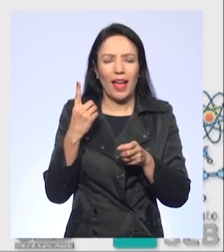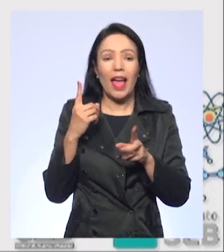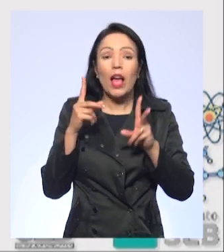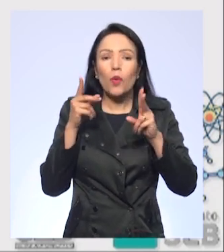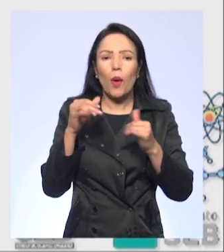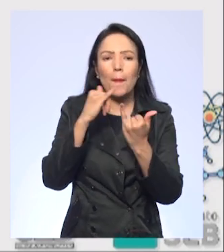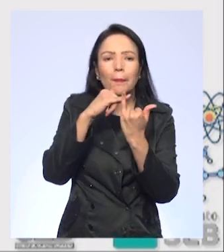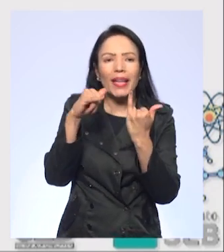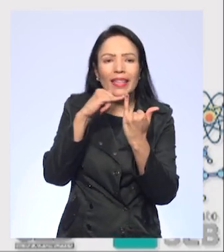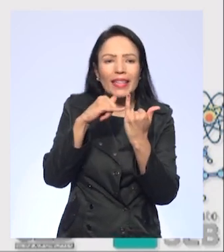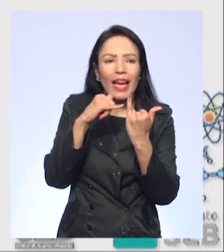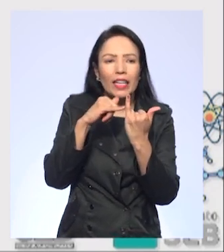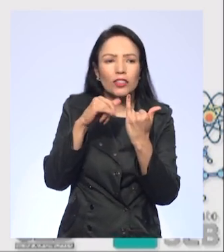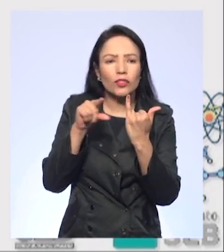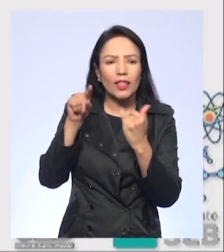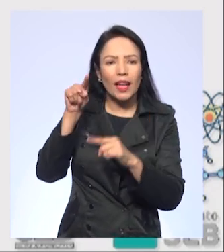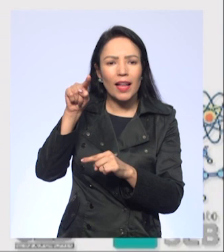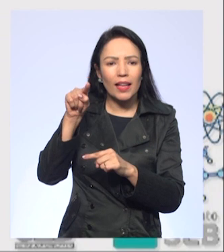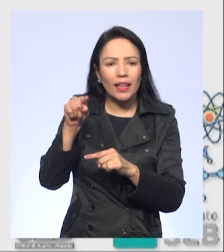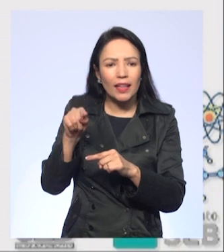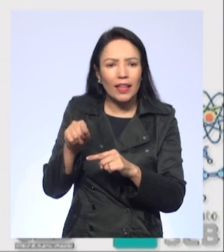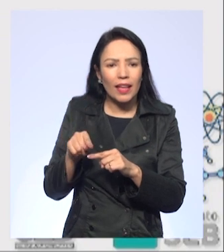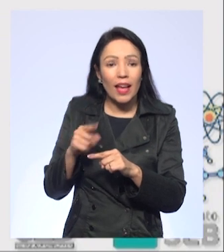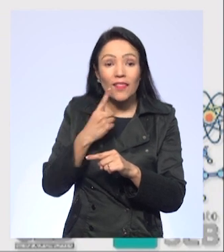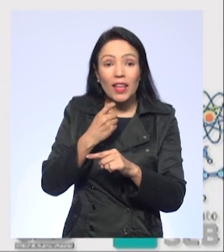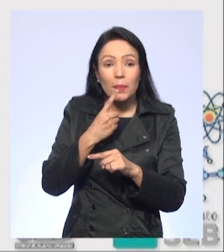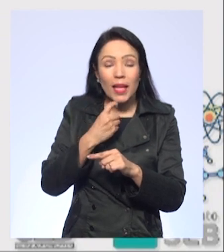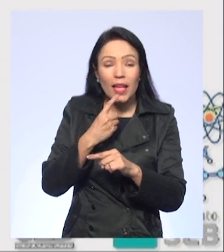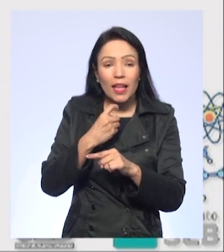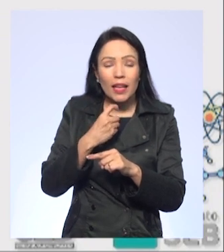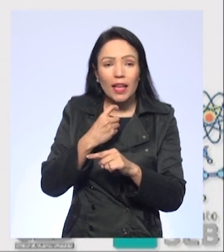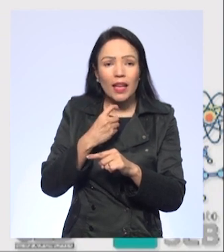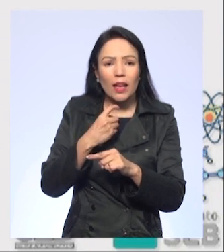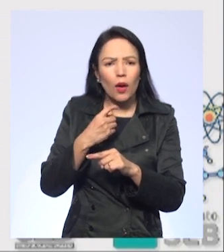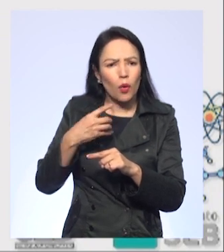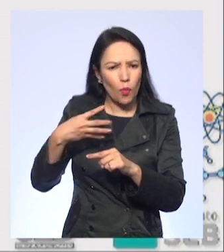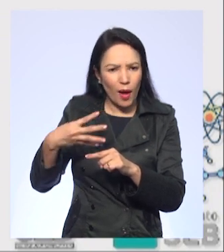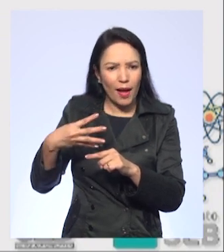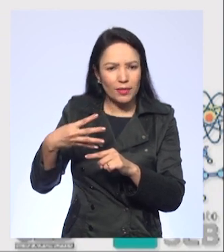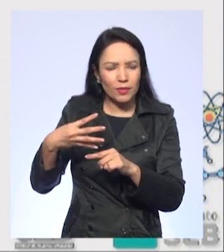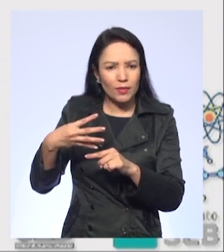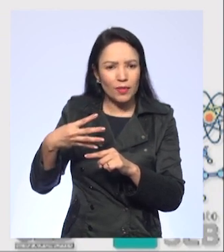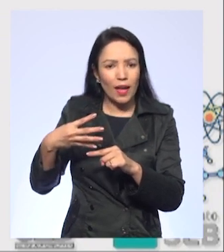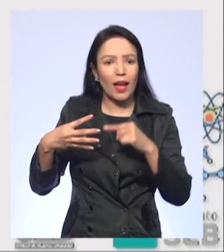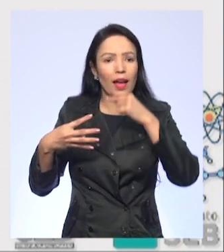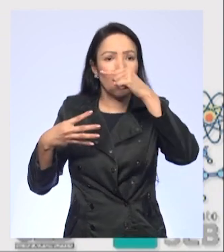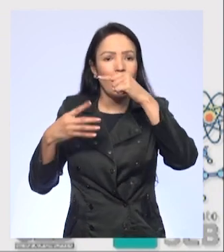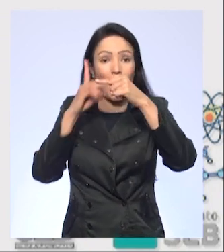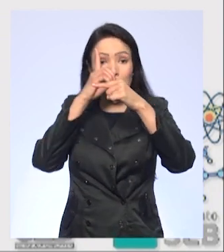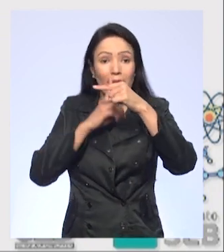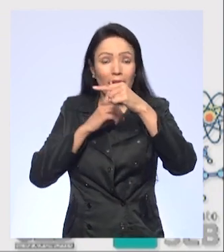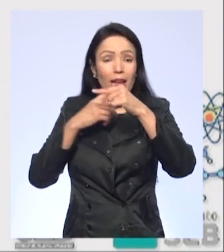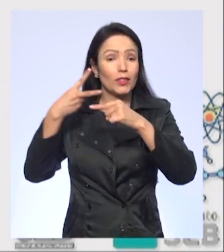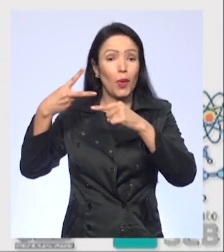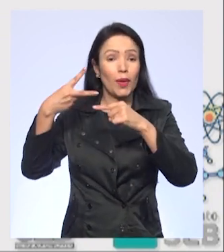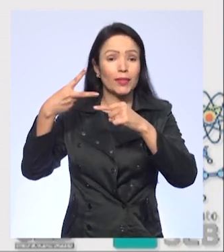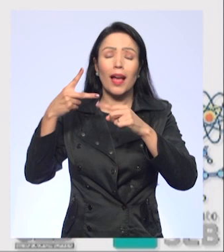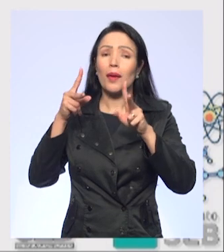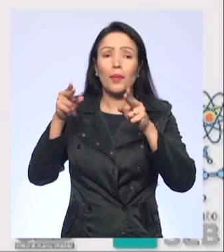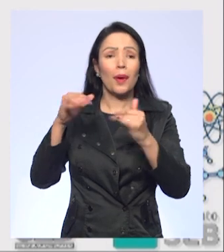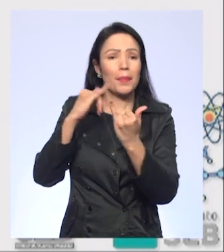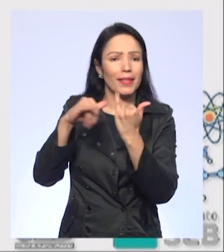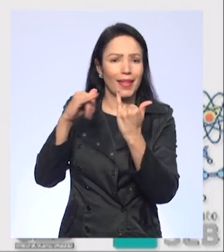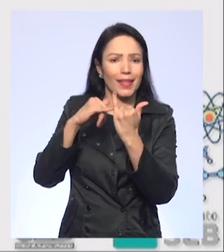de medida X, ele será metade do segmentinho de medida Y. Portanto, X é a metade